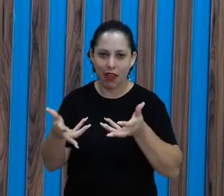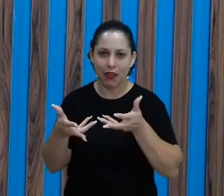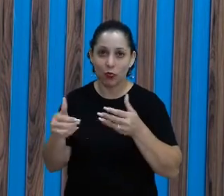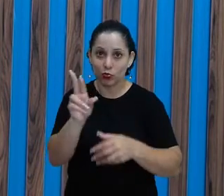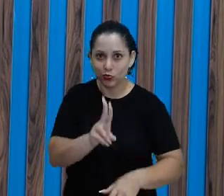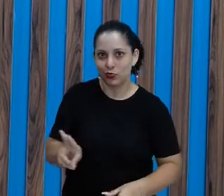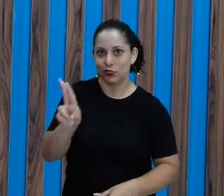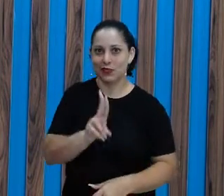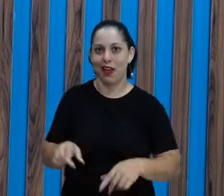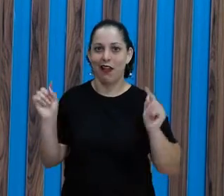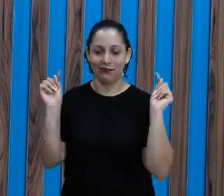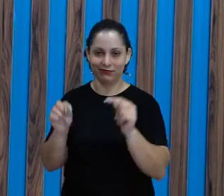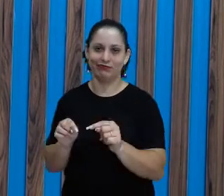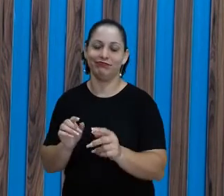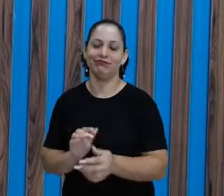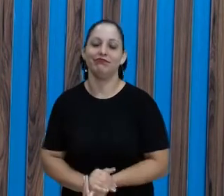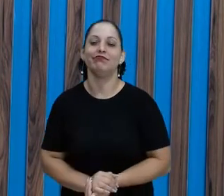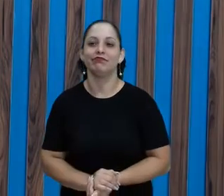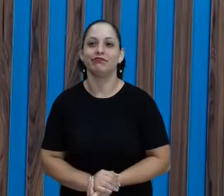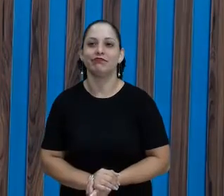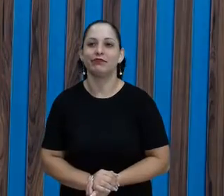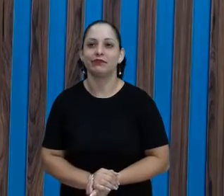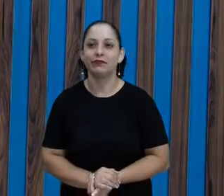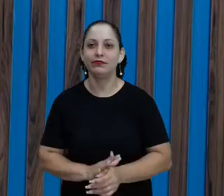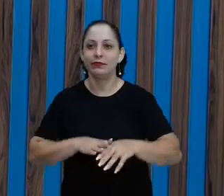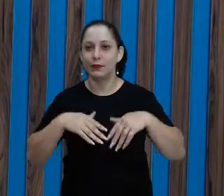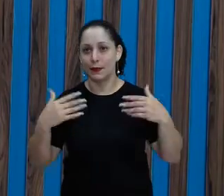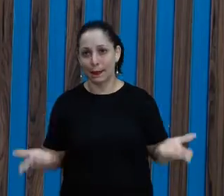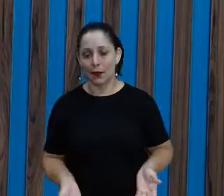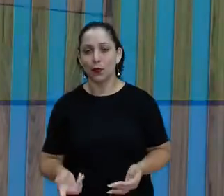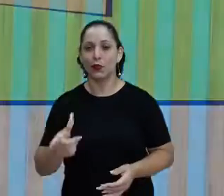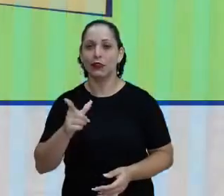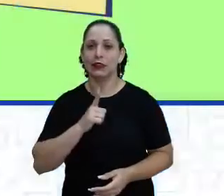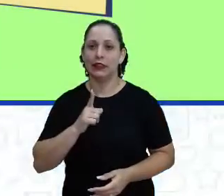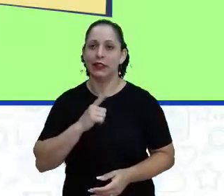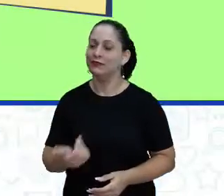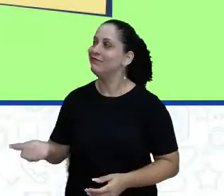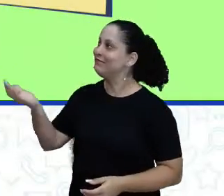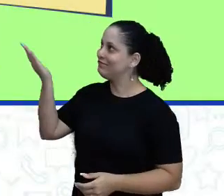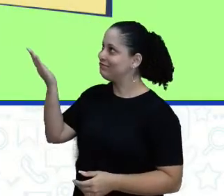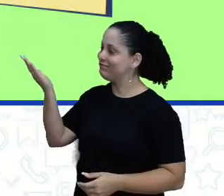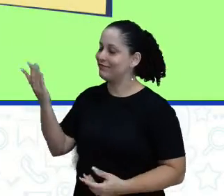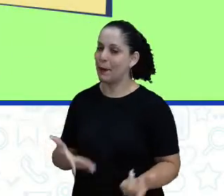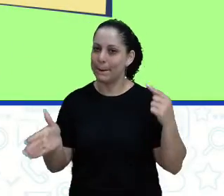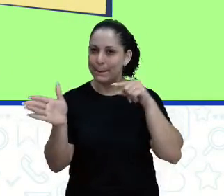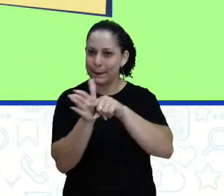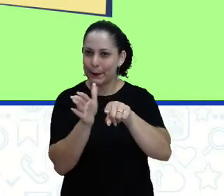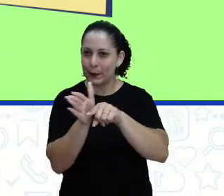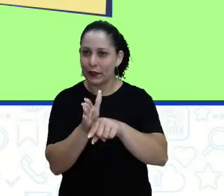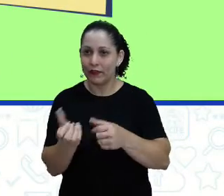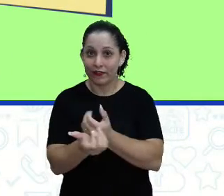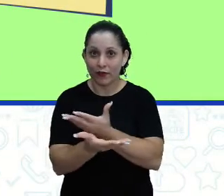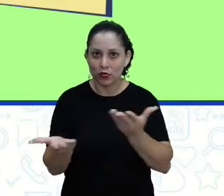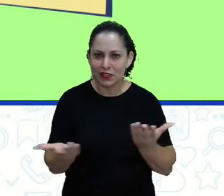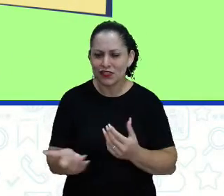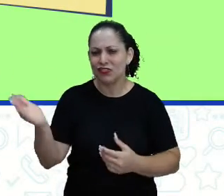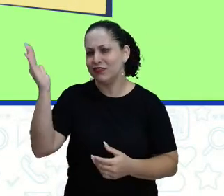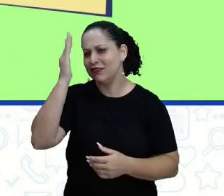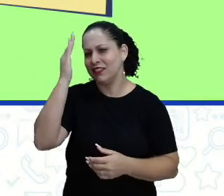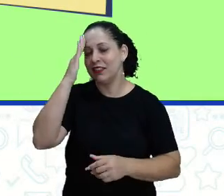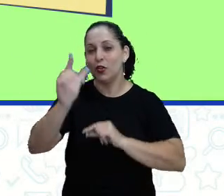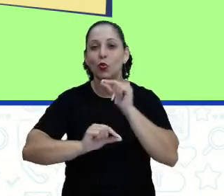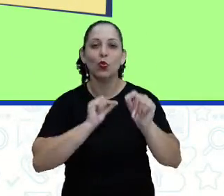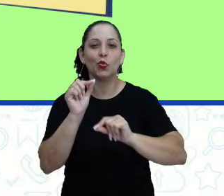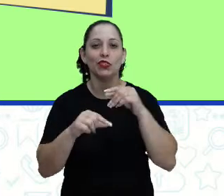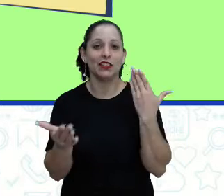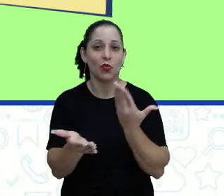cobrar por ele. E aí, temos aí uma telinha bonitinha para vocês entenderem o que é que a gente vai